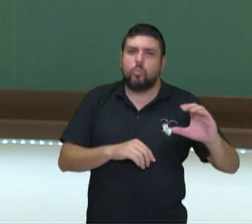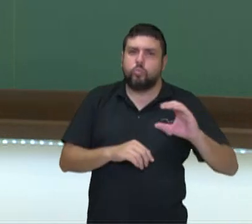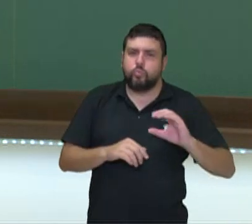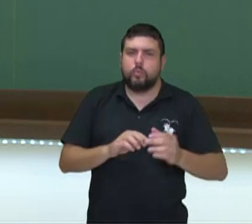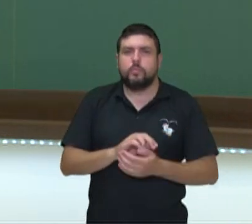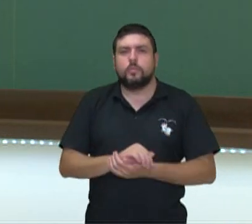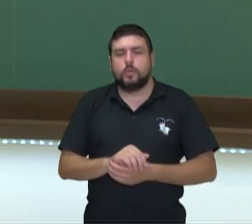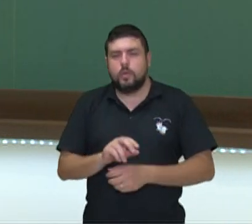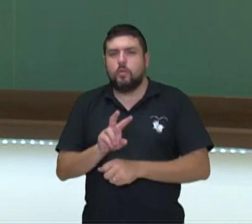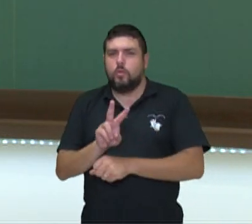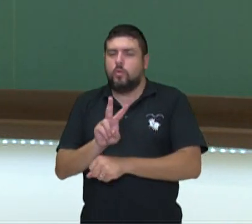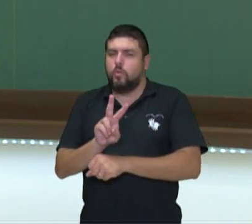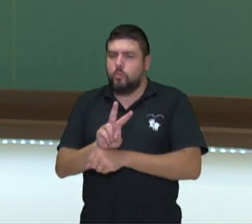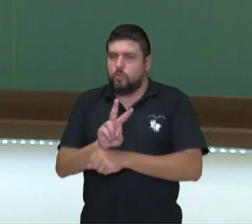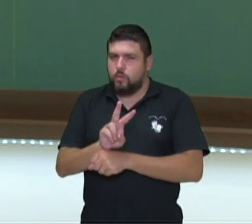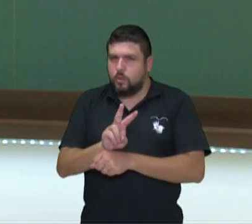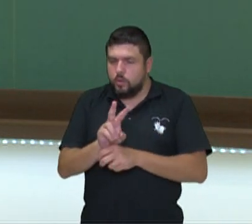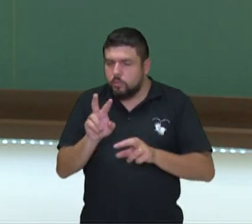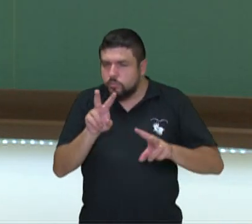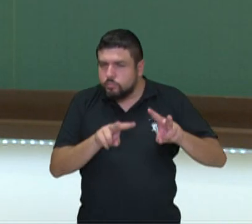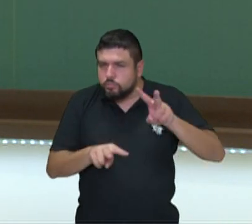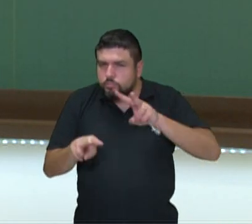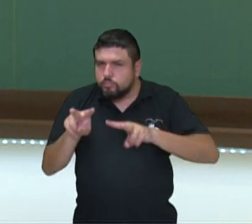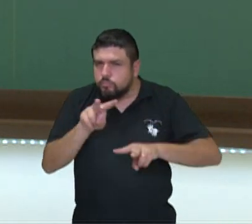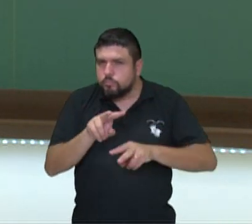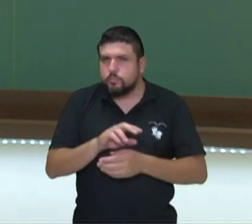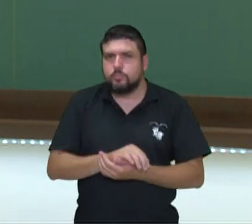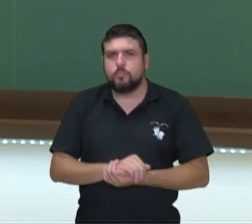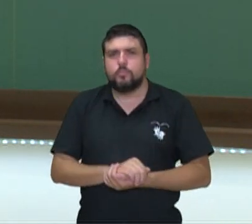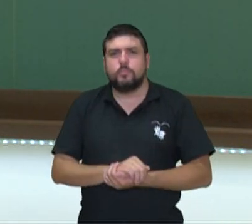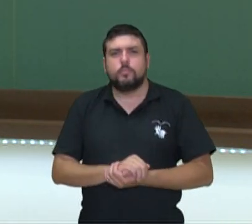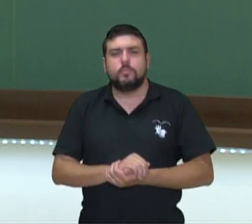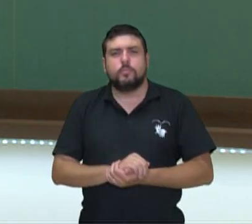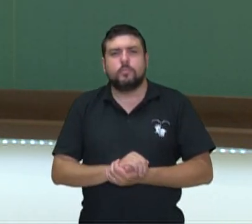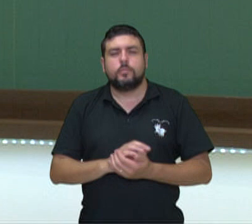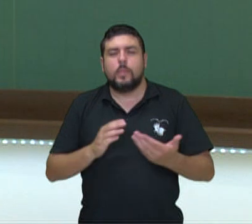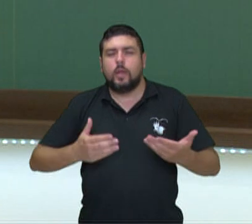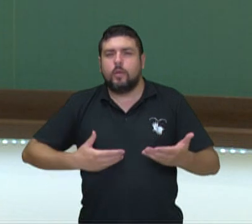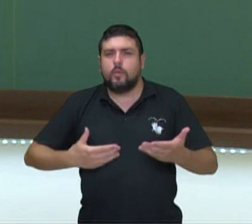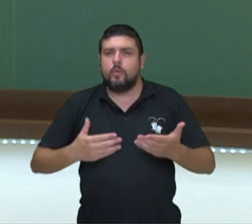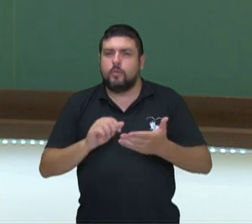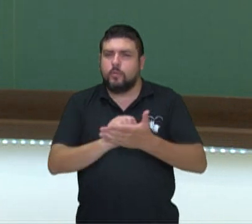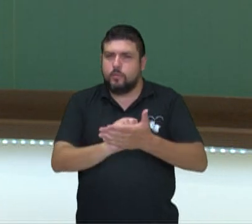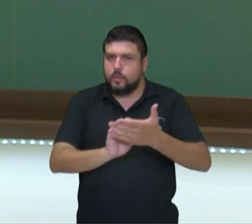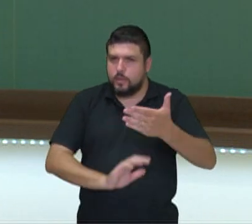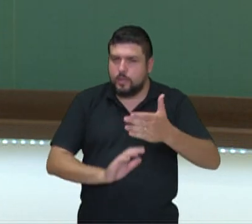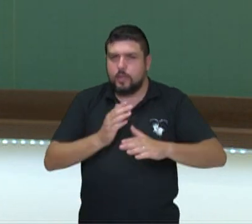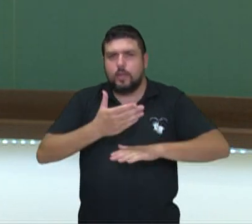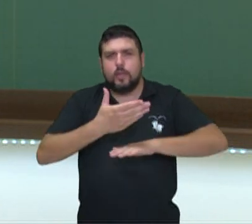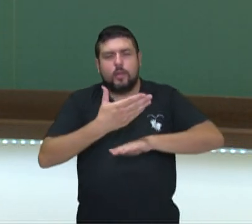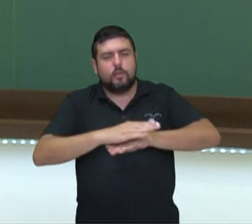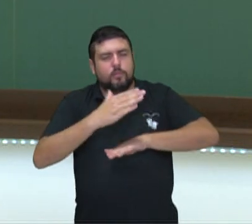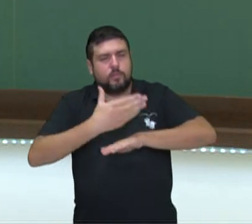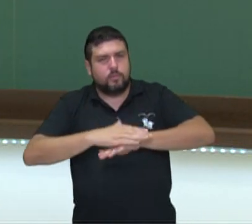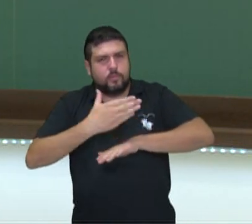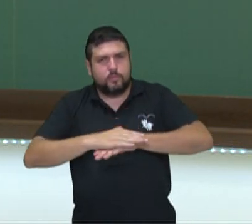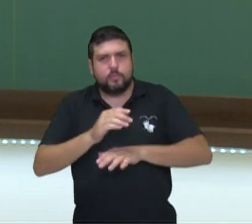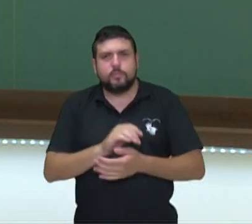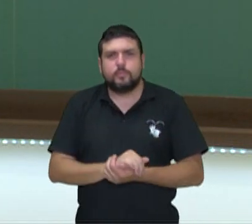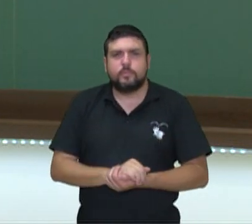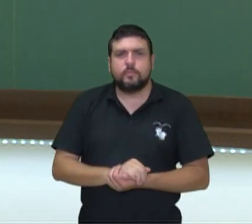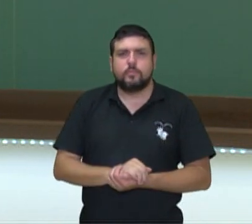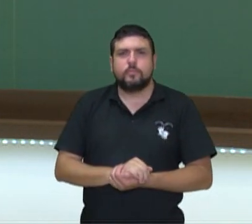que cuidar bastante com essa interpretação, tá bom? Temos aqui uma atividade mão na massa para você. Vamos dar uma brincadinha com as